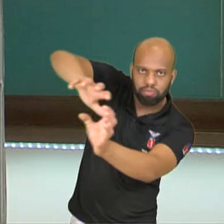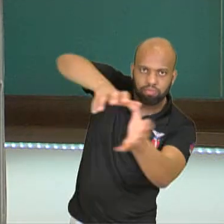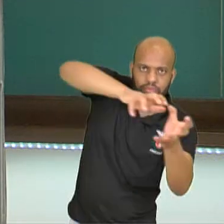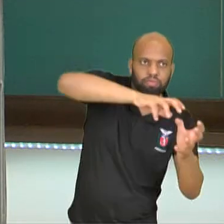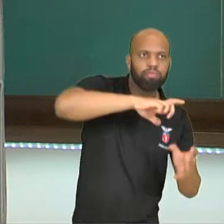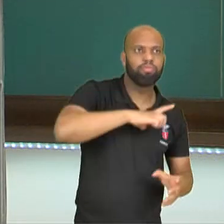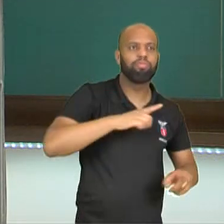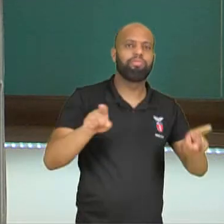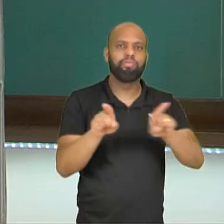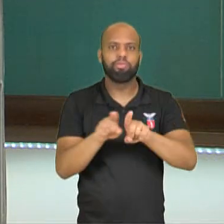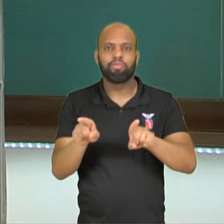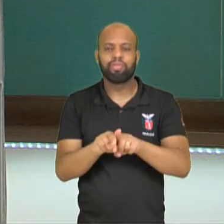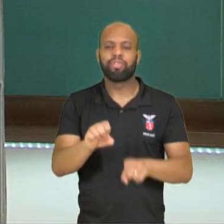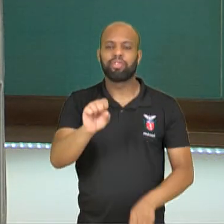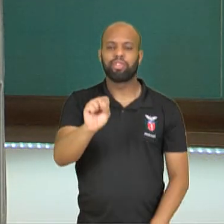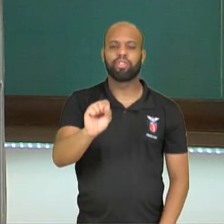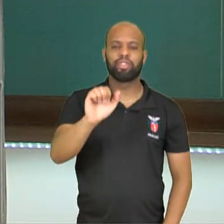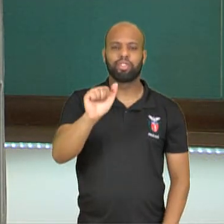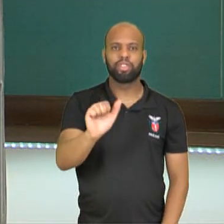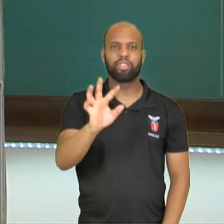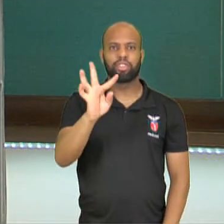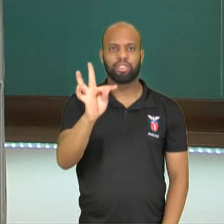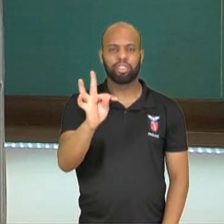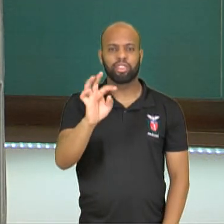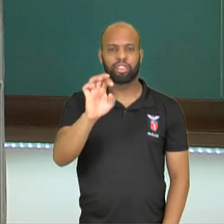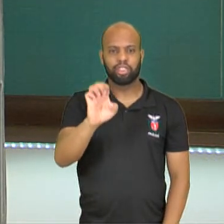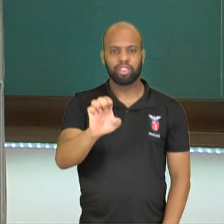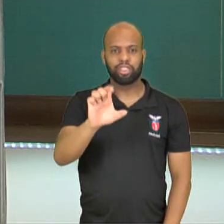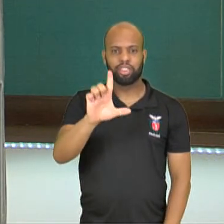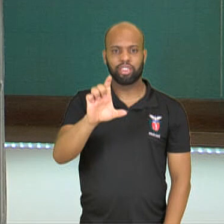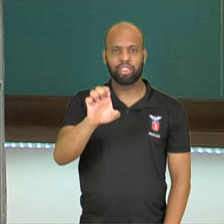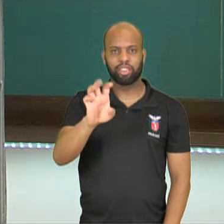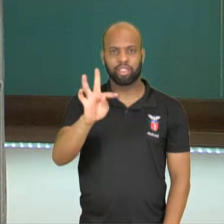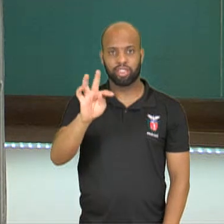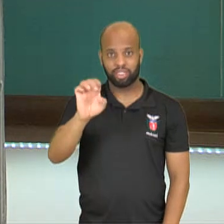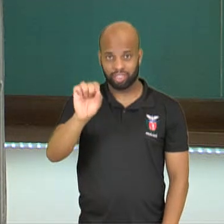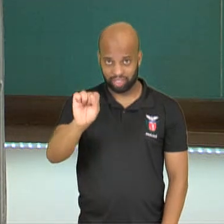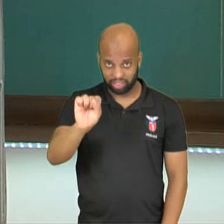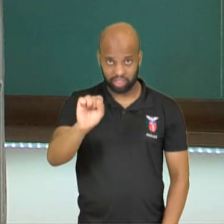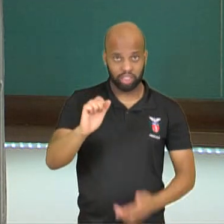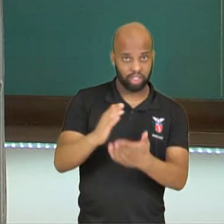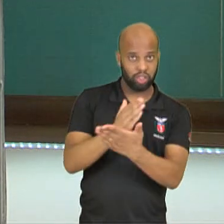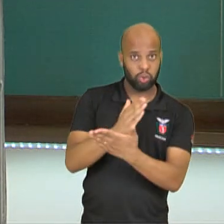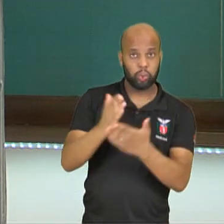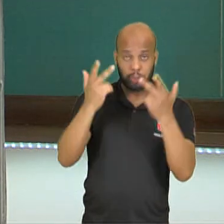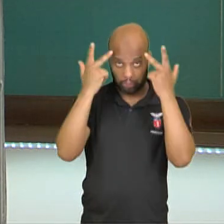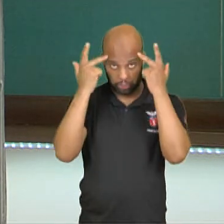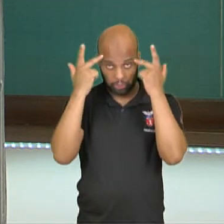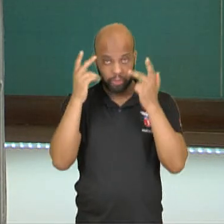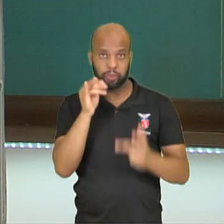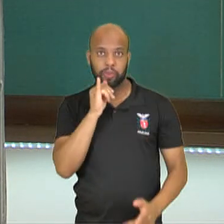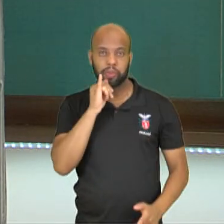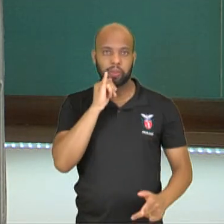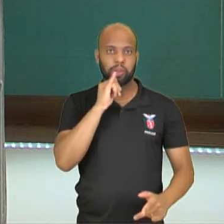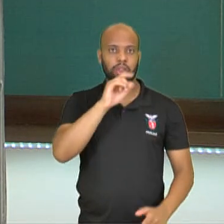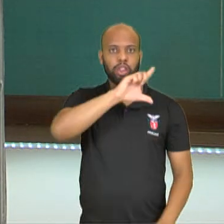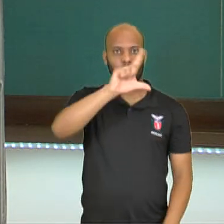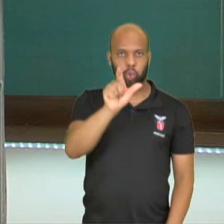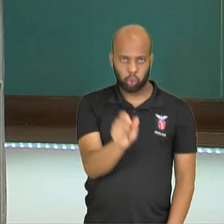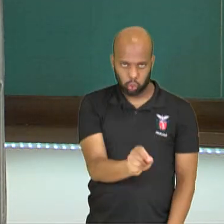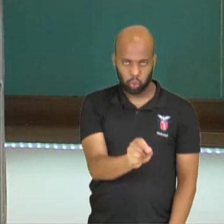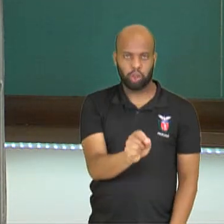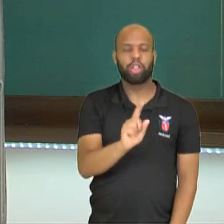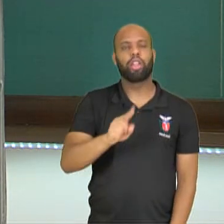planetário é composto de uma série de astros, dos quais nós temos os satélites naturais, dos quais a Lua é um exemplo